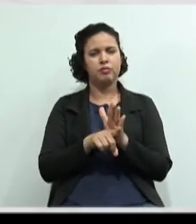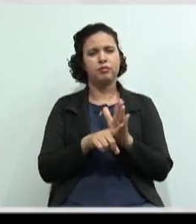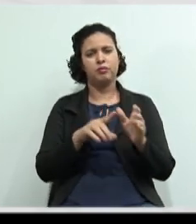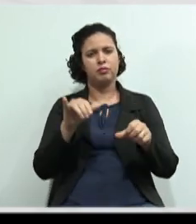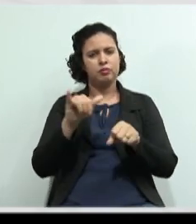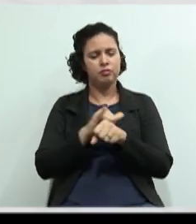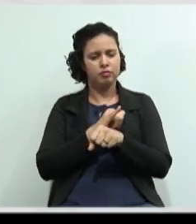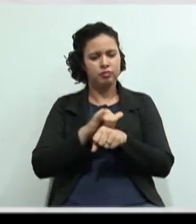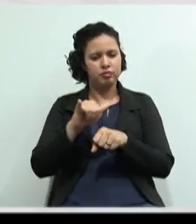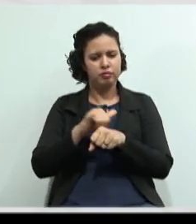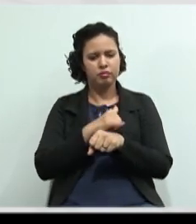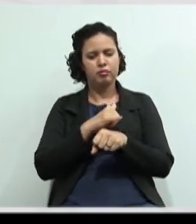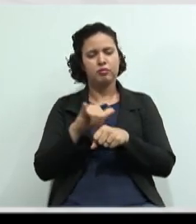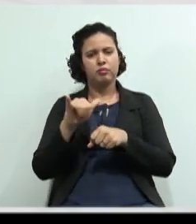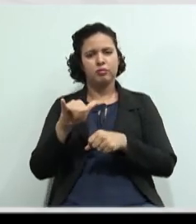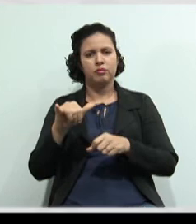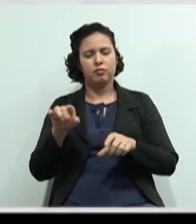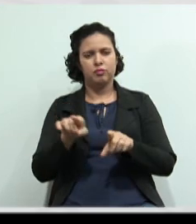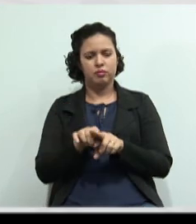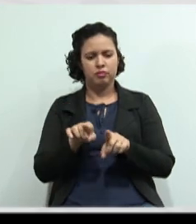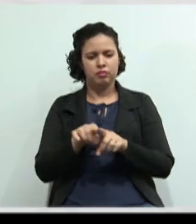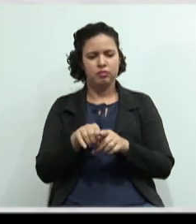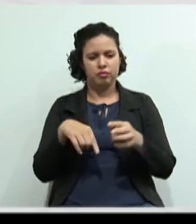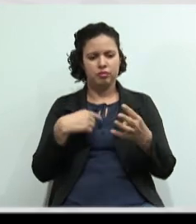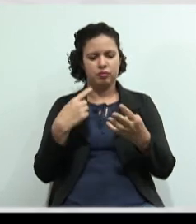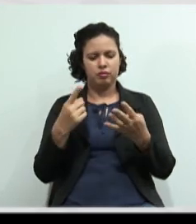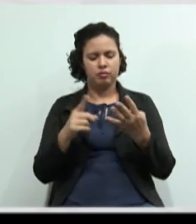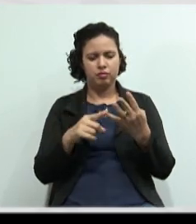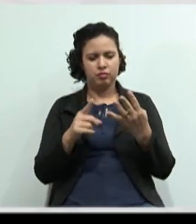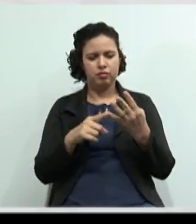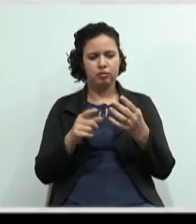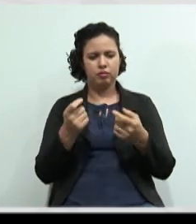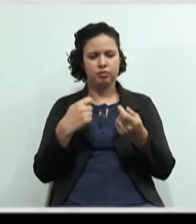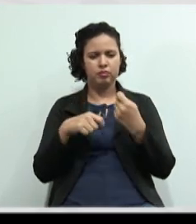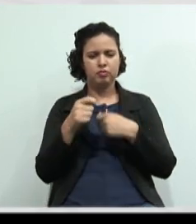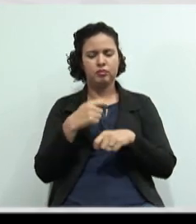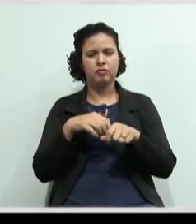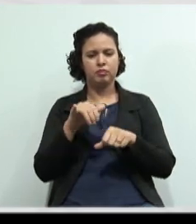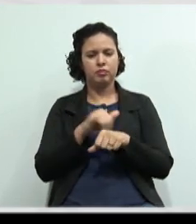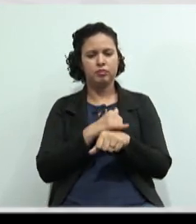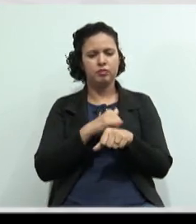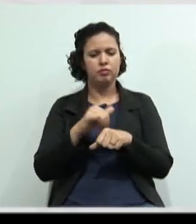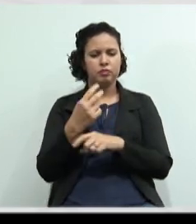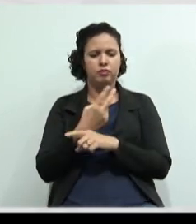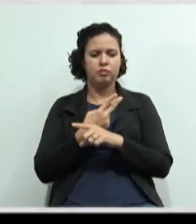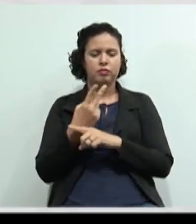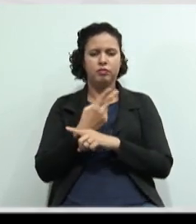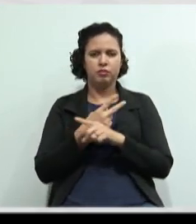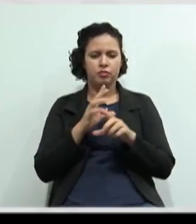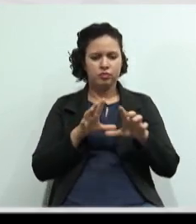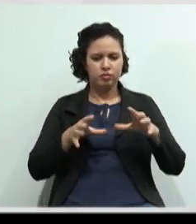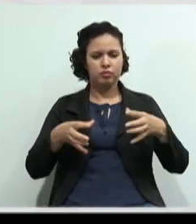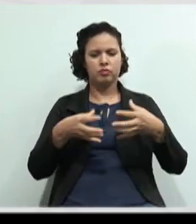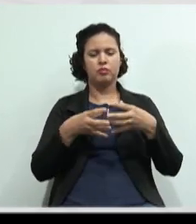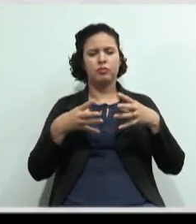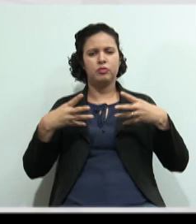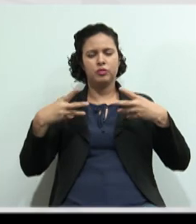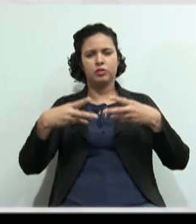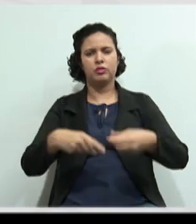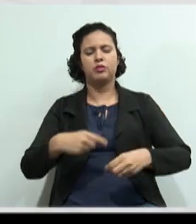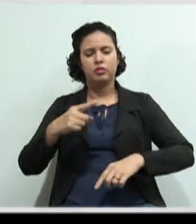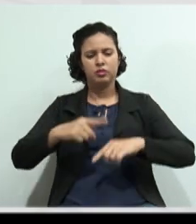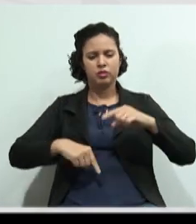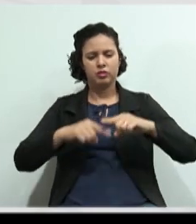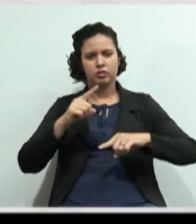das alternativas estratégicas. E o item 4, a administração estratégica, busca uma orquestração de todos os recursos